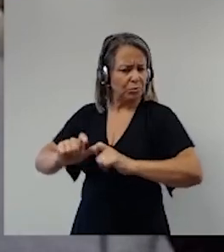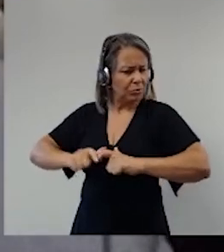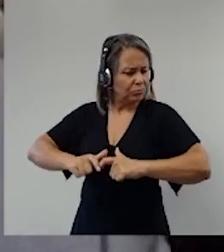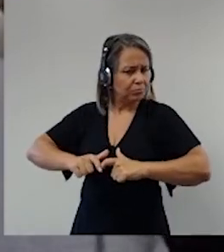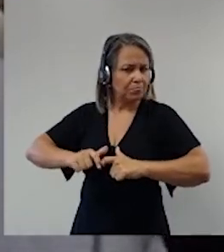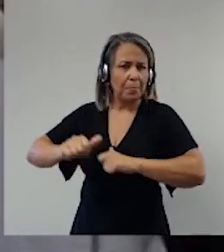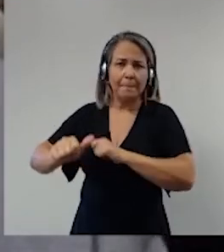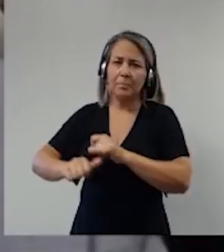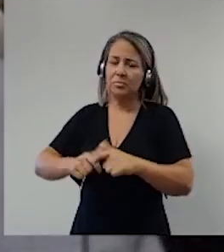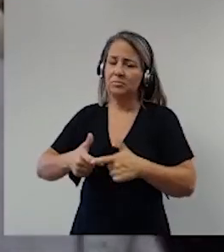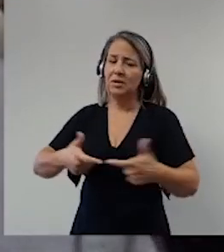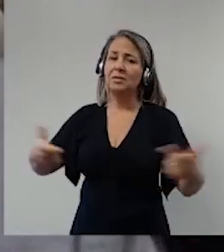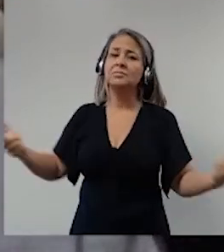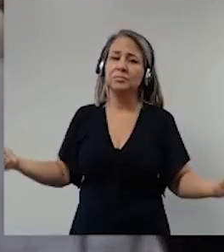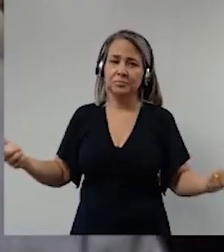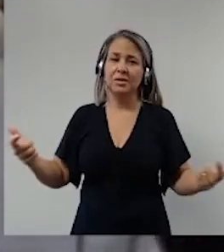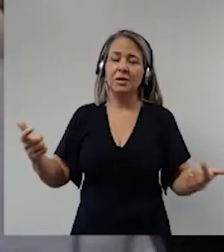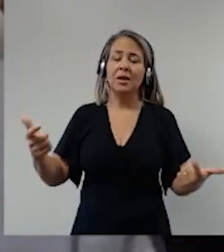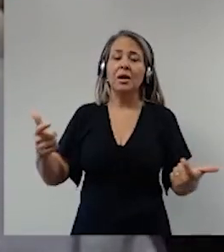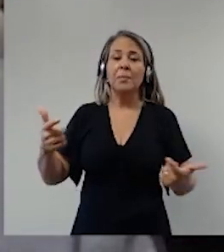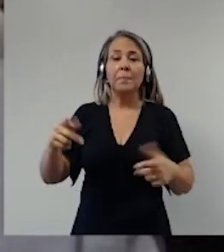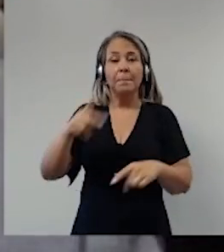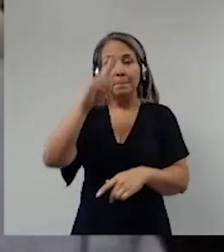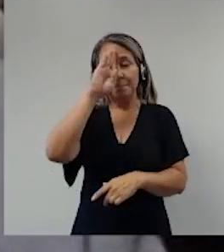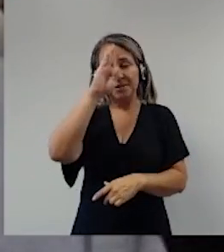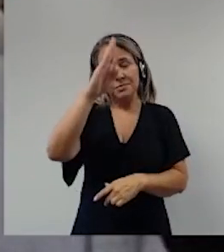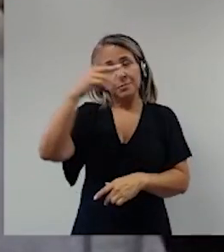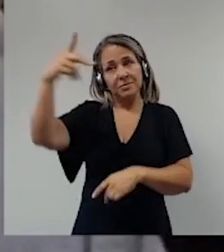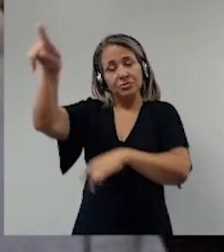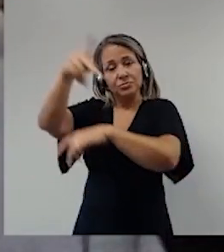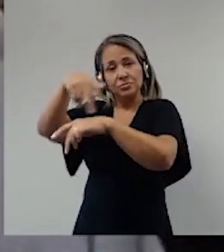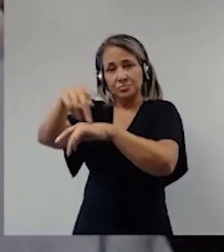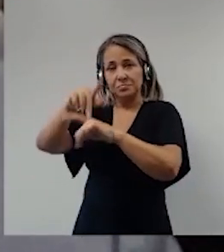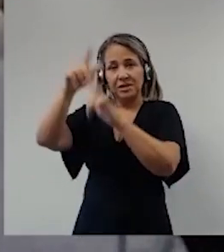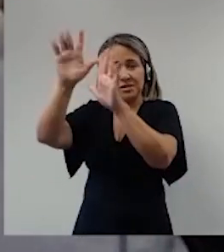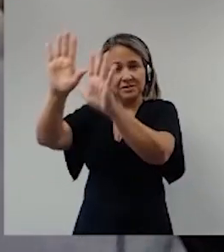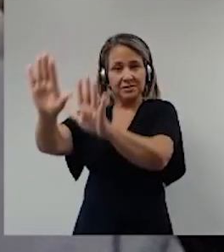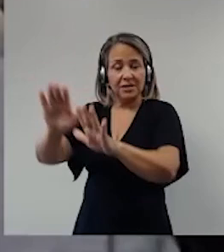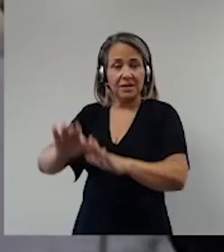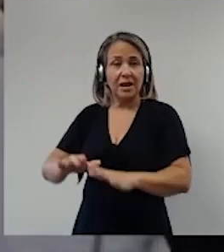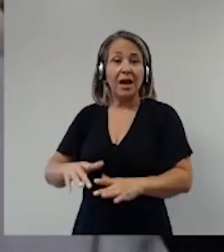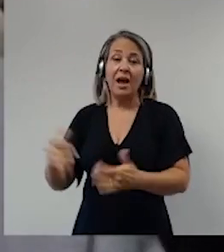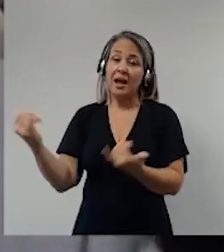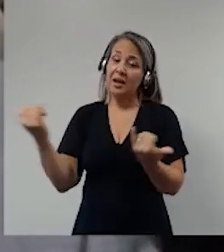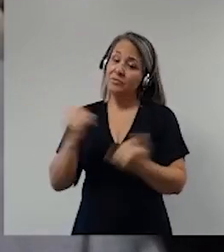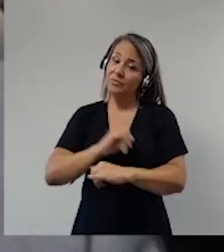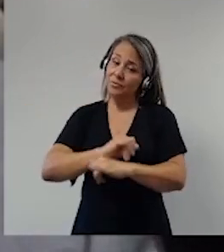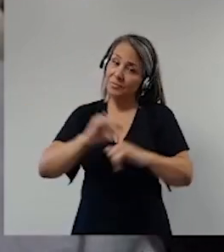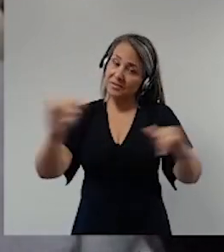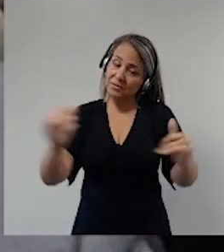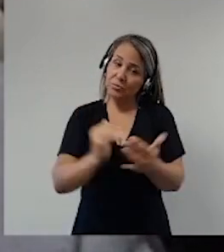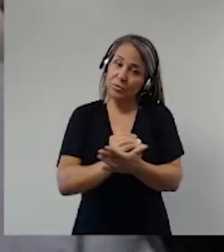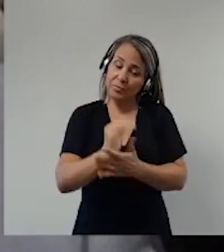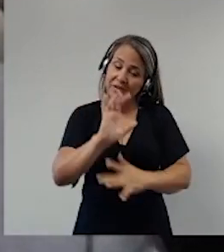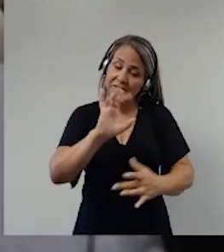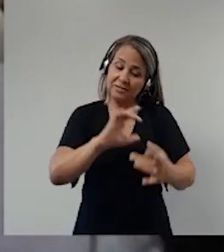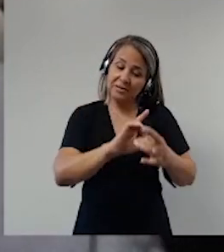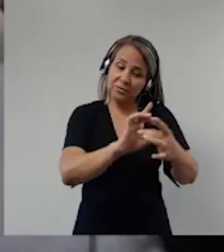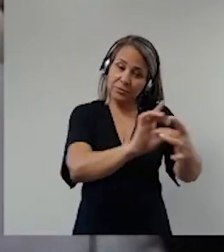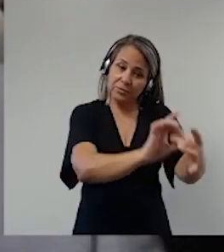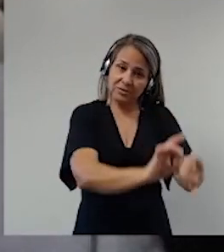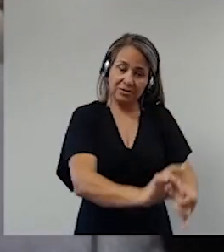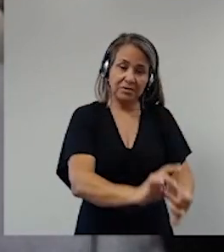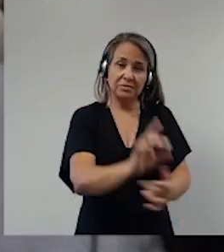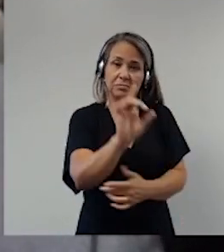inclusive no âmbito internacional, né? Então, a informação passa, nesse contexto, a ser